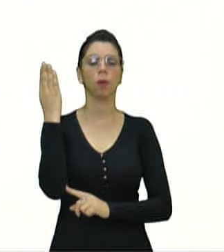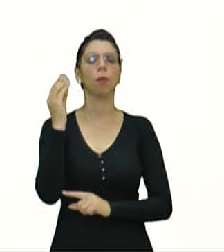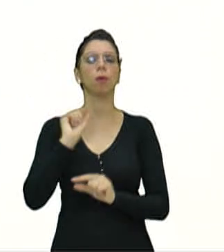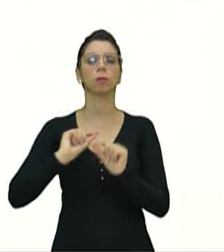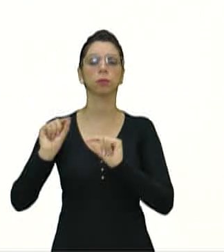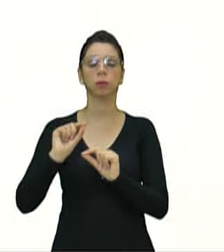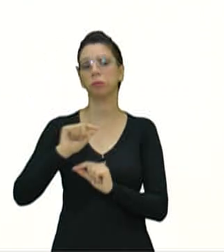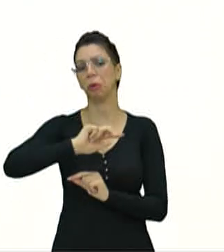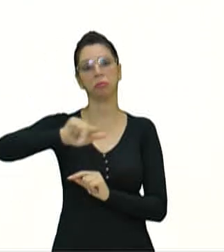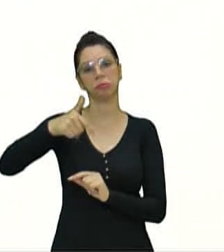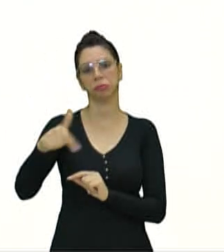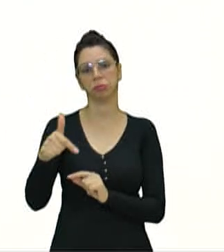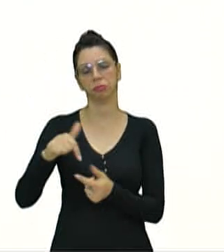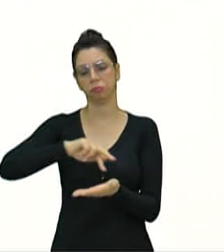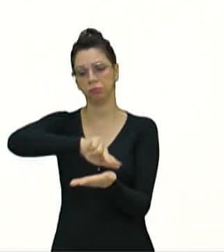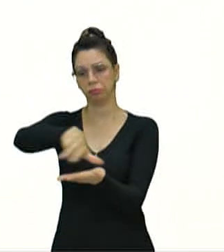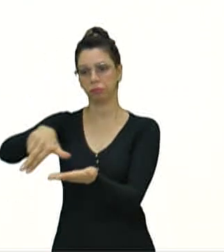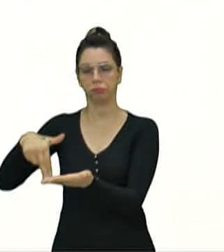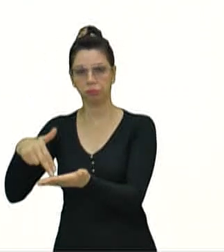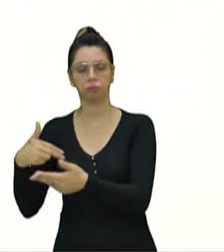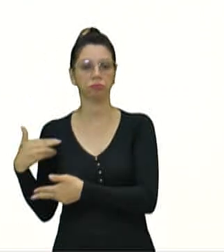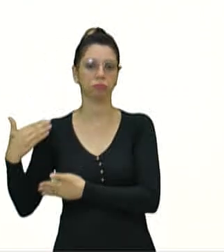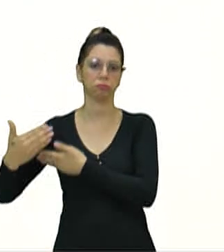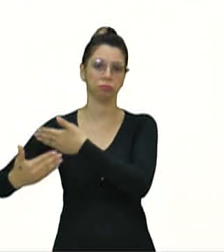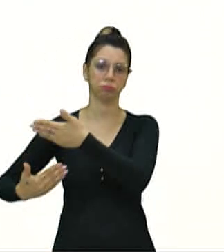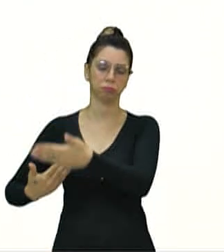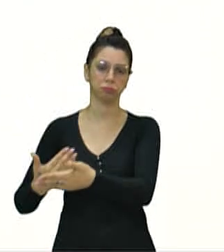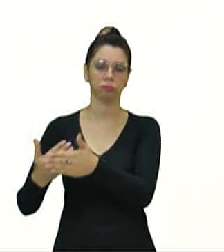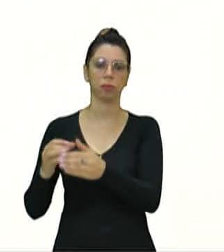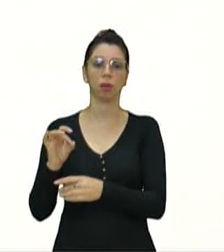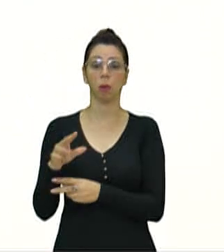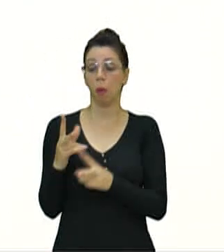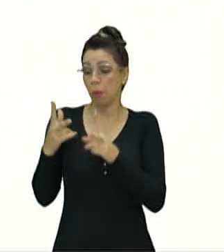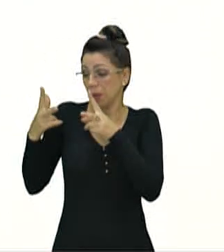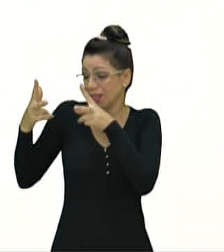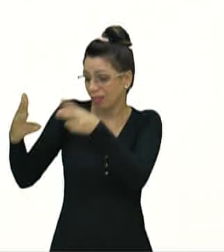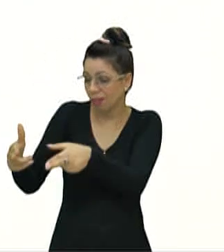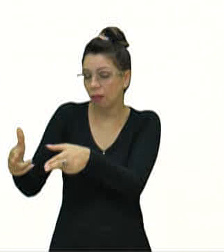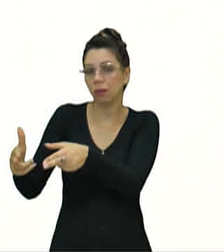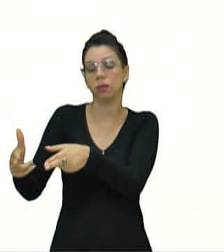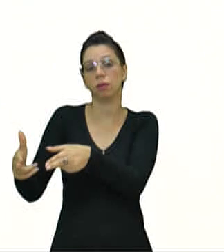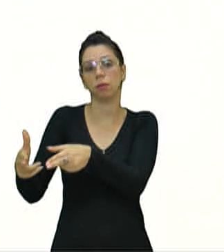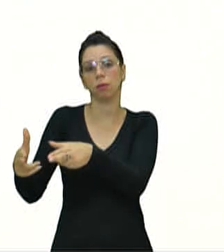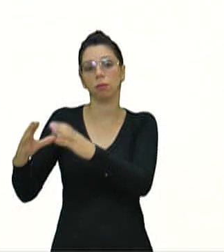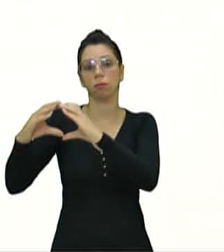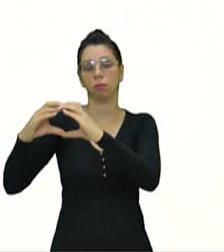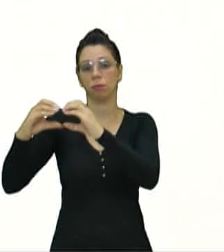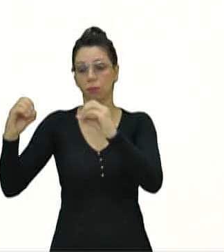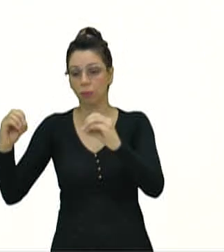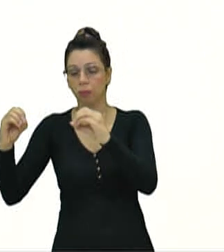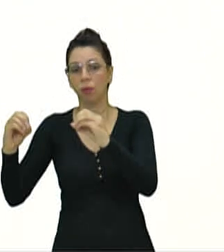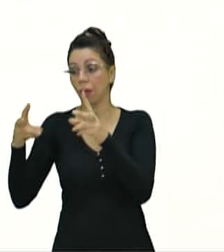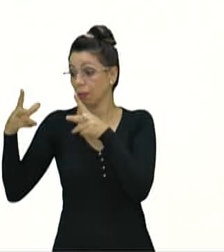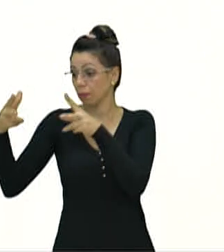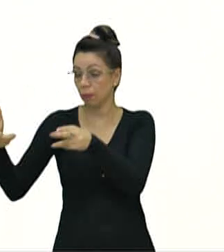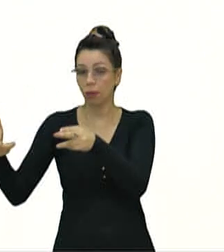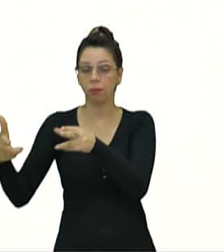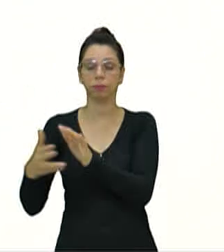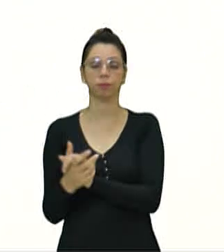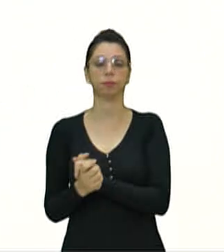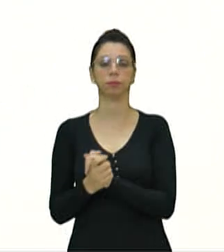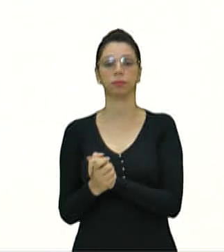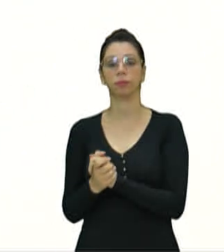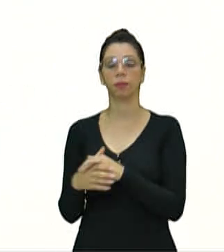gerar variabilidade, onde os indivíduos formados são idênticos aos seus progenitores. Sobre esse